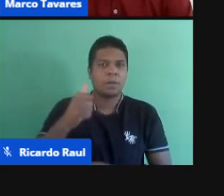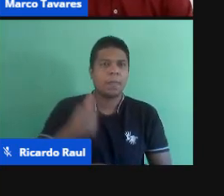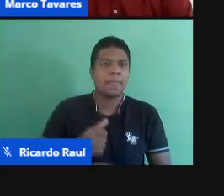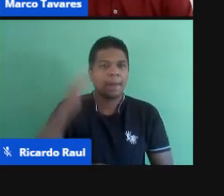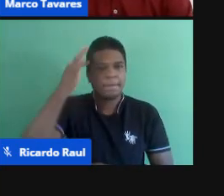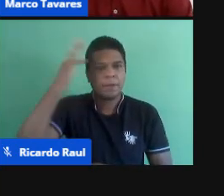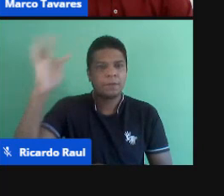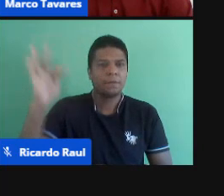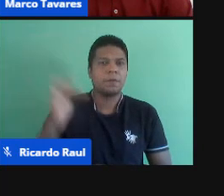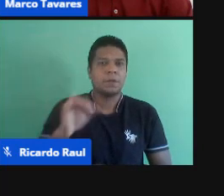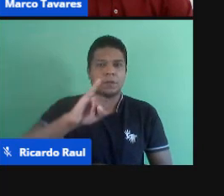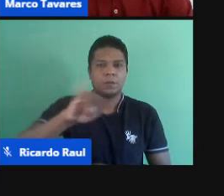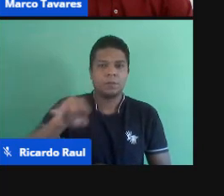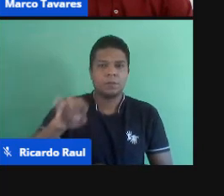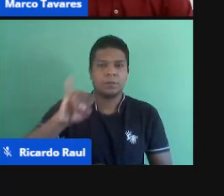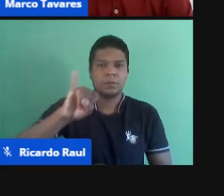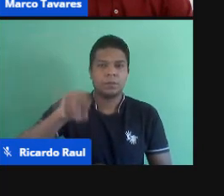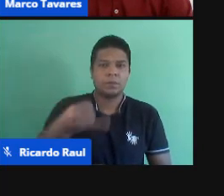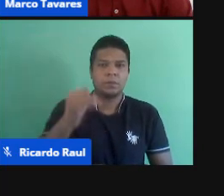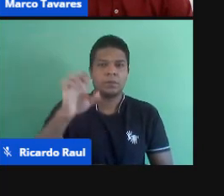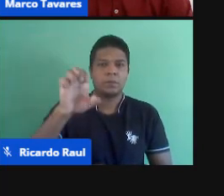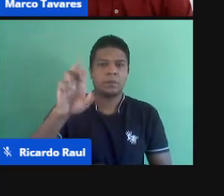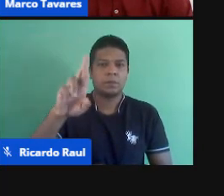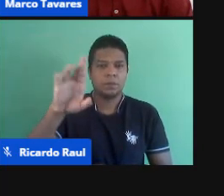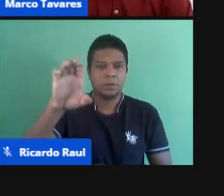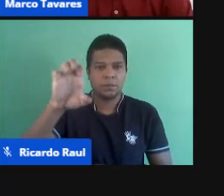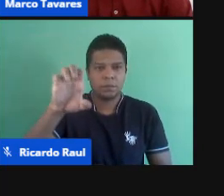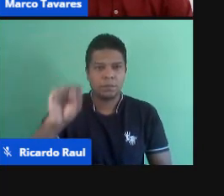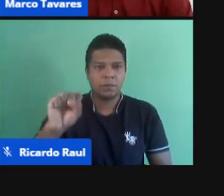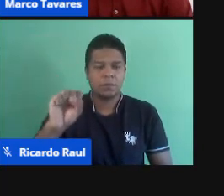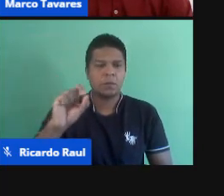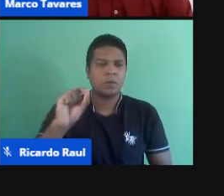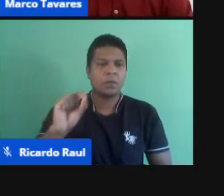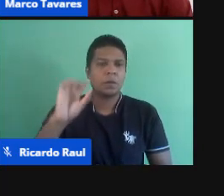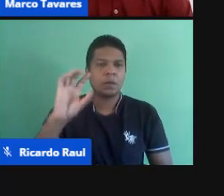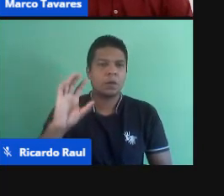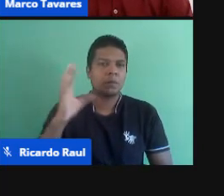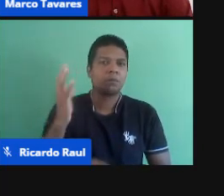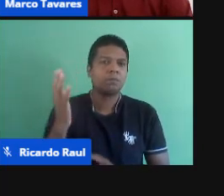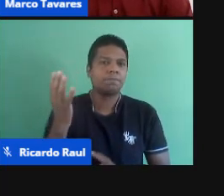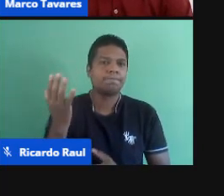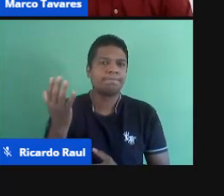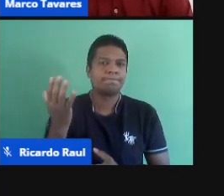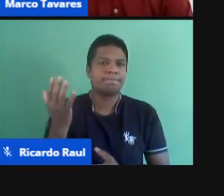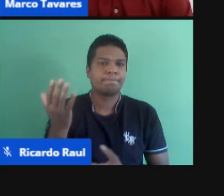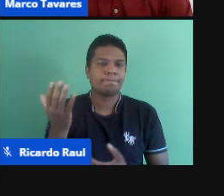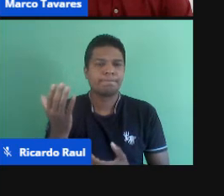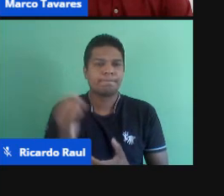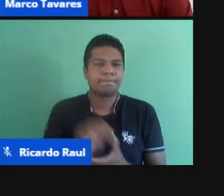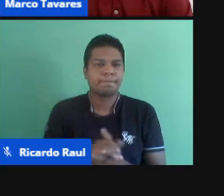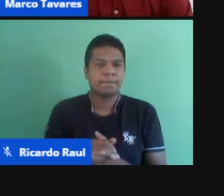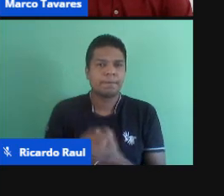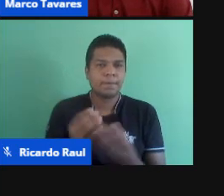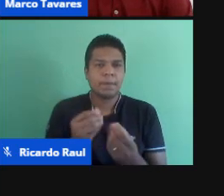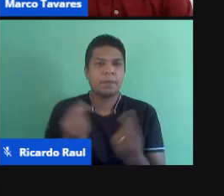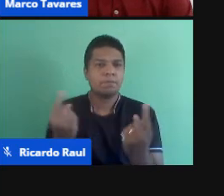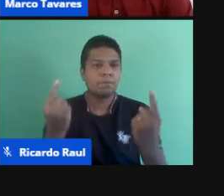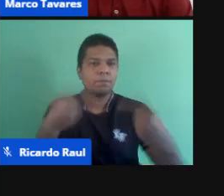né? O que acontece? A gente, por si só, gera